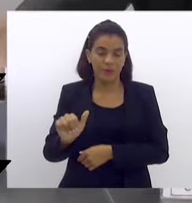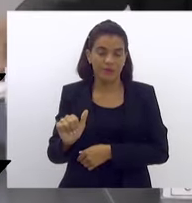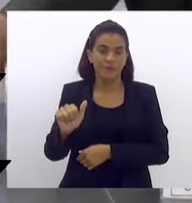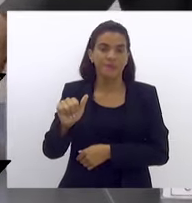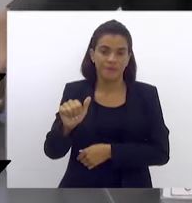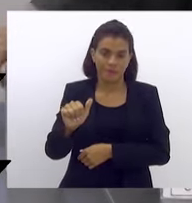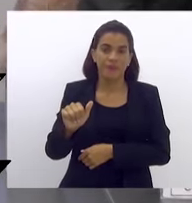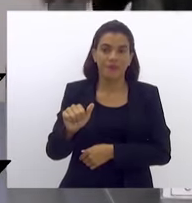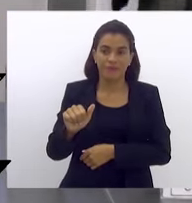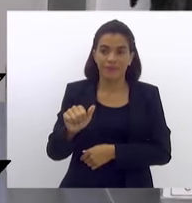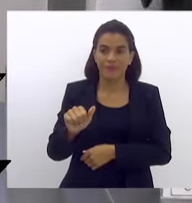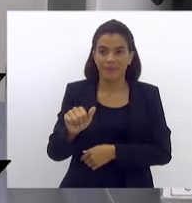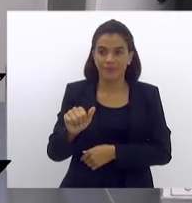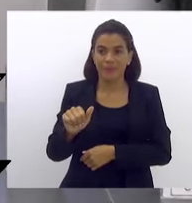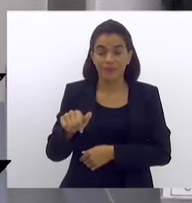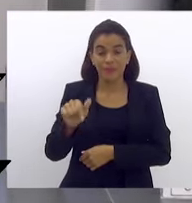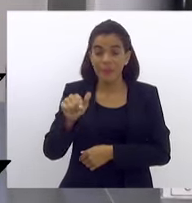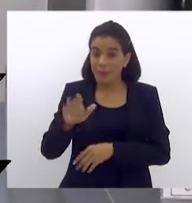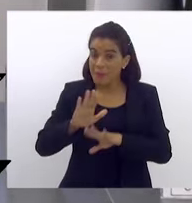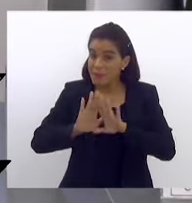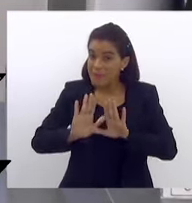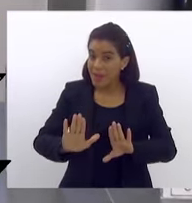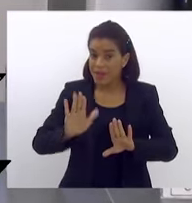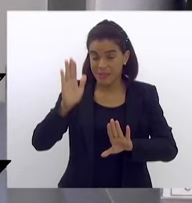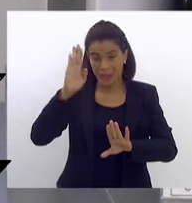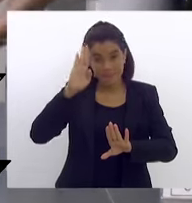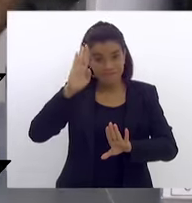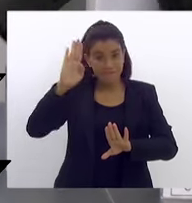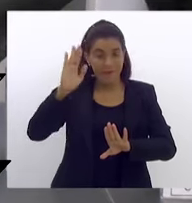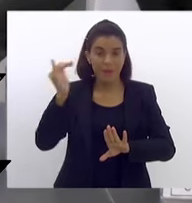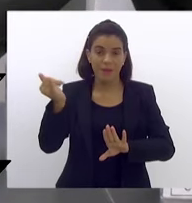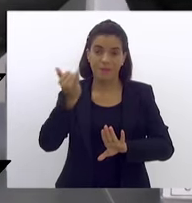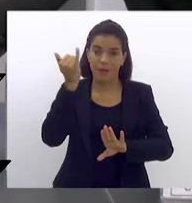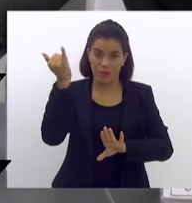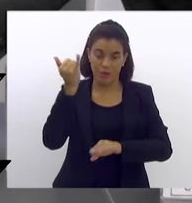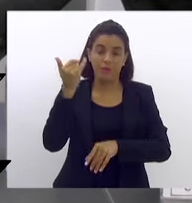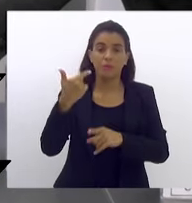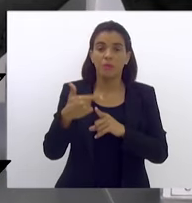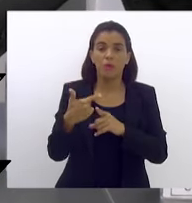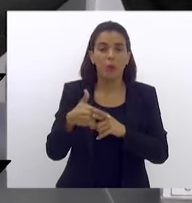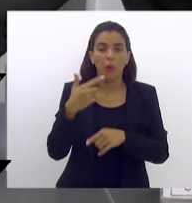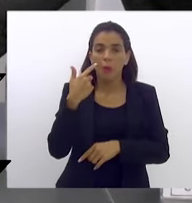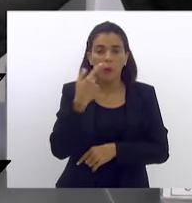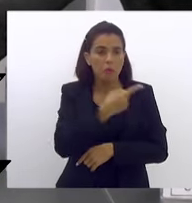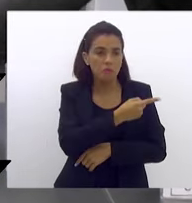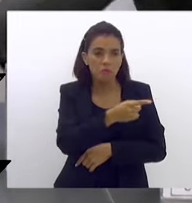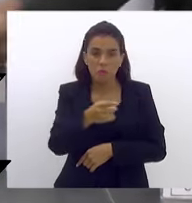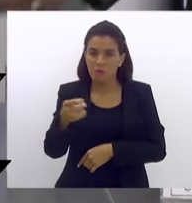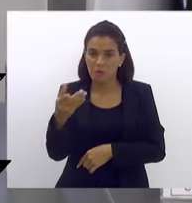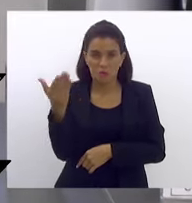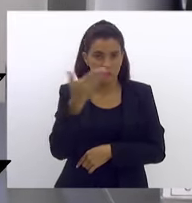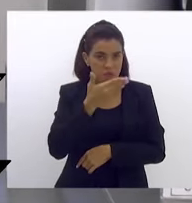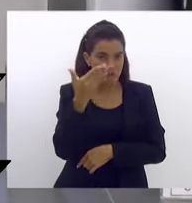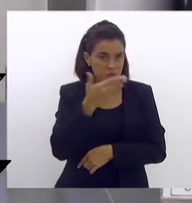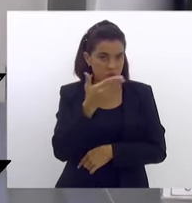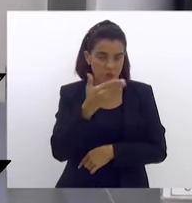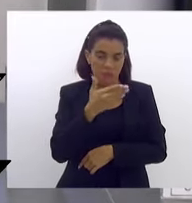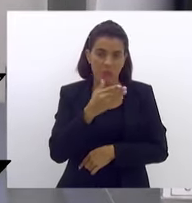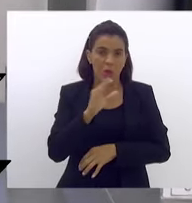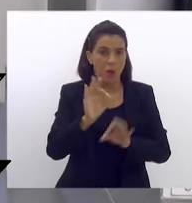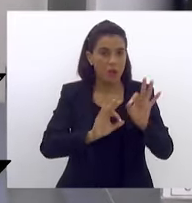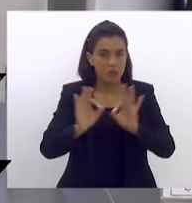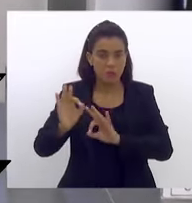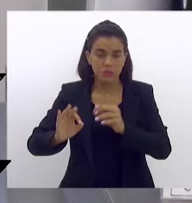eh é importante destacar eu não vi essa iniciativa de outros órgãos do Poder Executivo mas quero